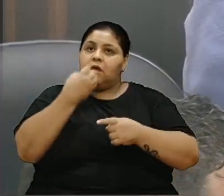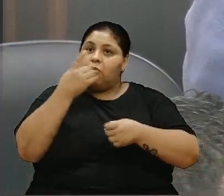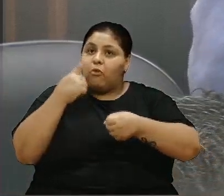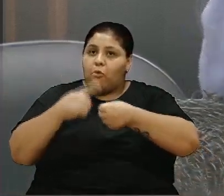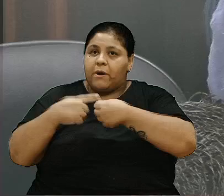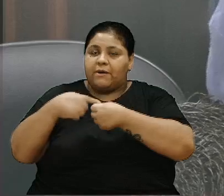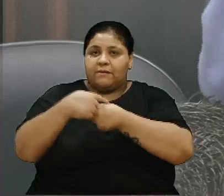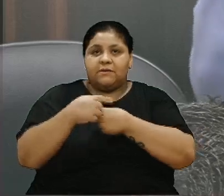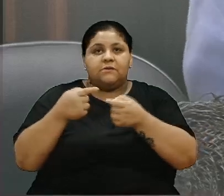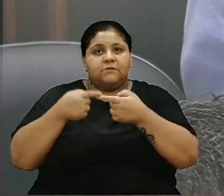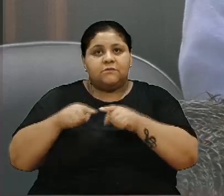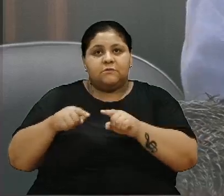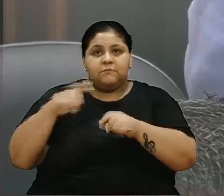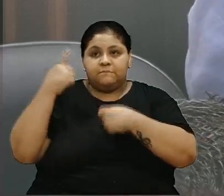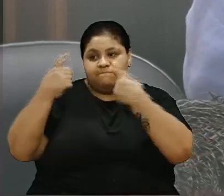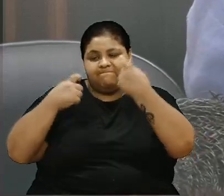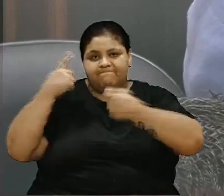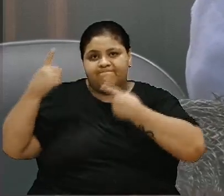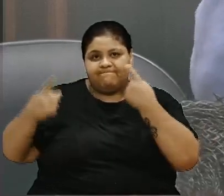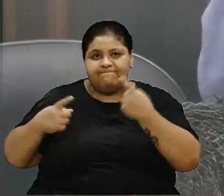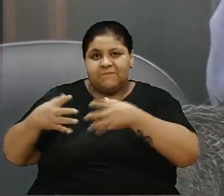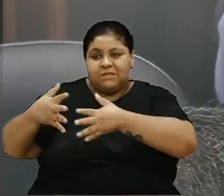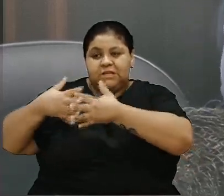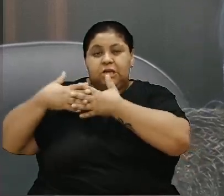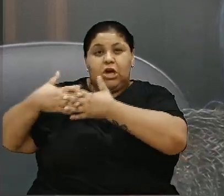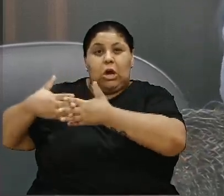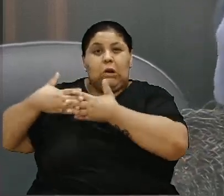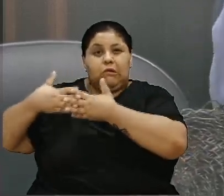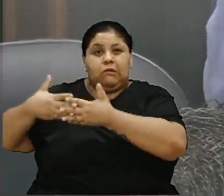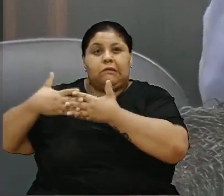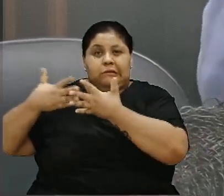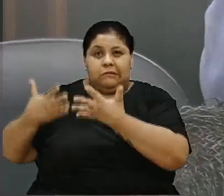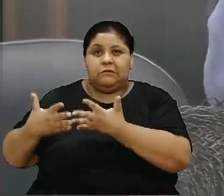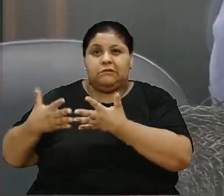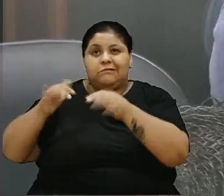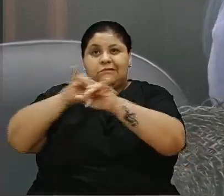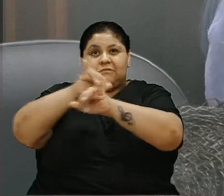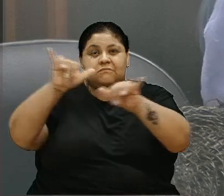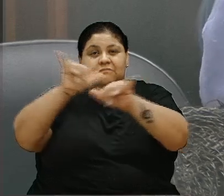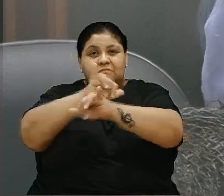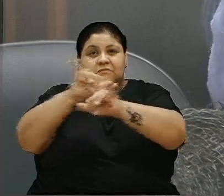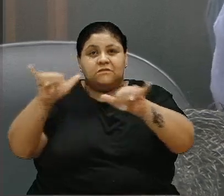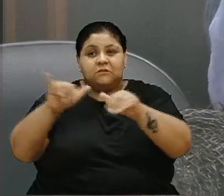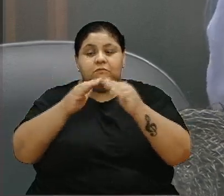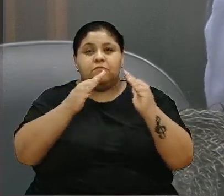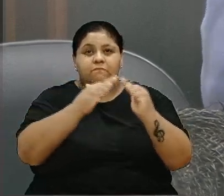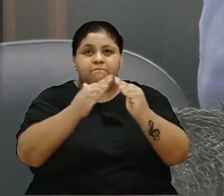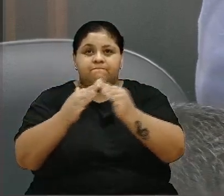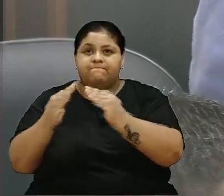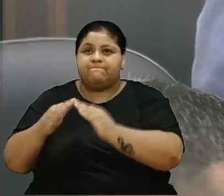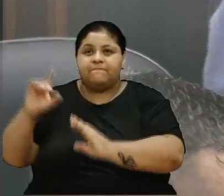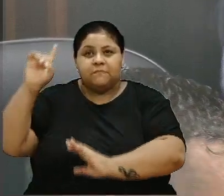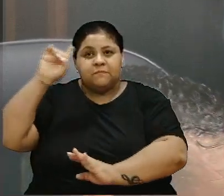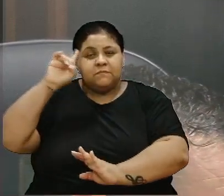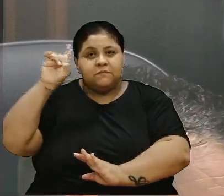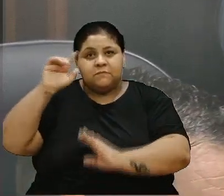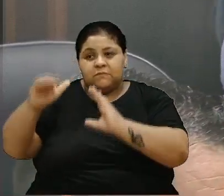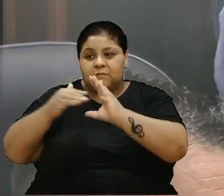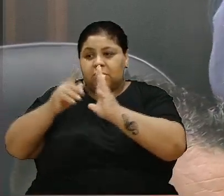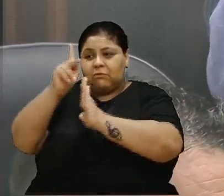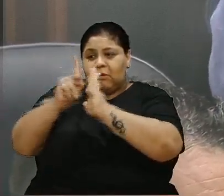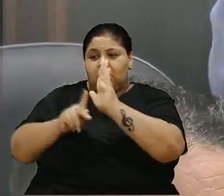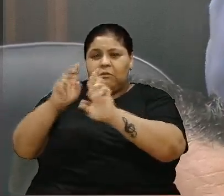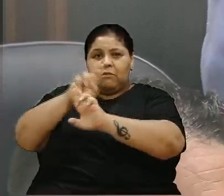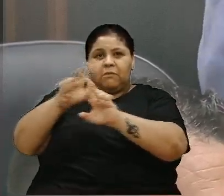Caxias do Sul. Mas me preocupa a confusão que vem sendo feita de informações com essa casa. Todos os dias mandam projetos